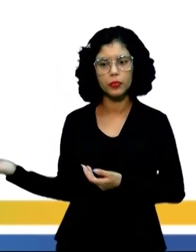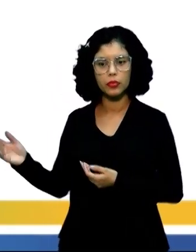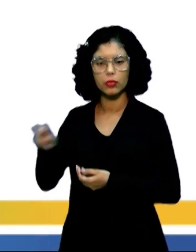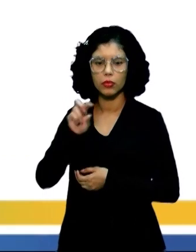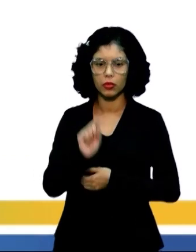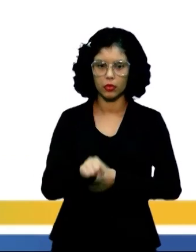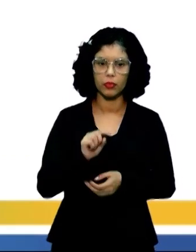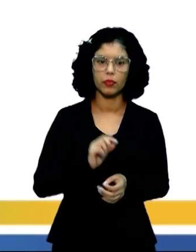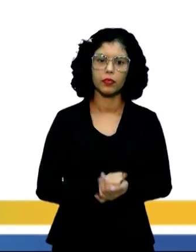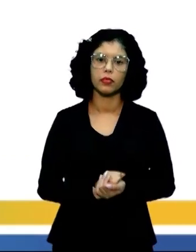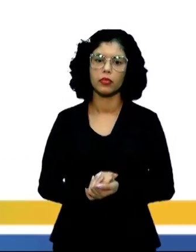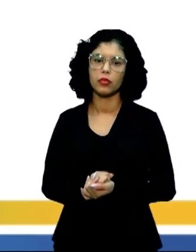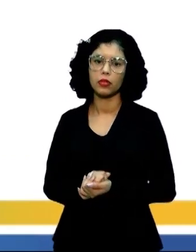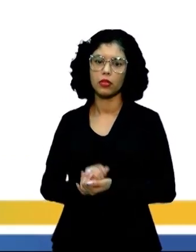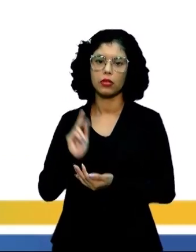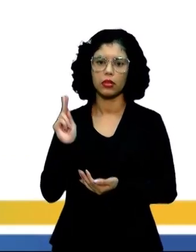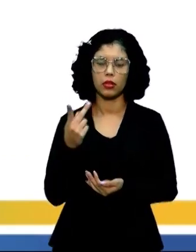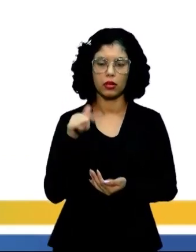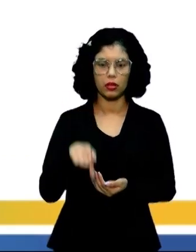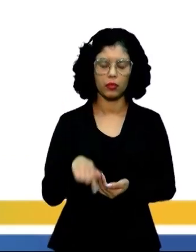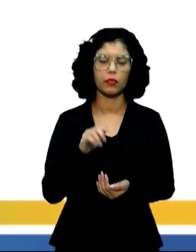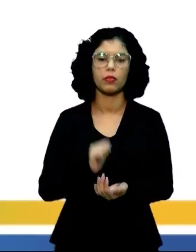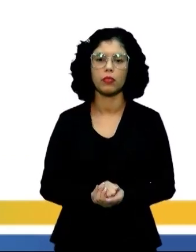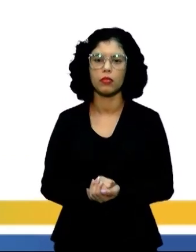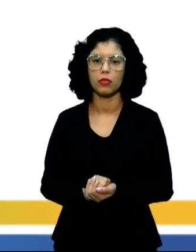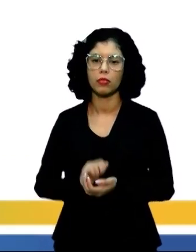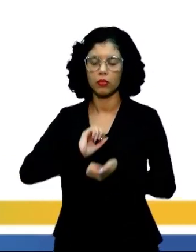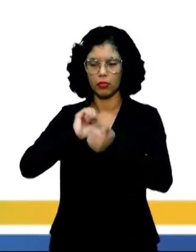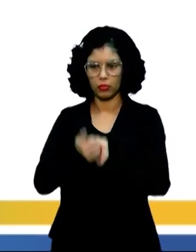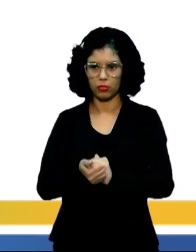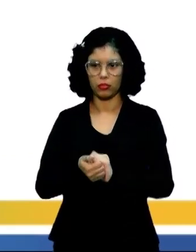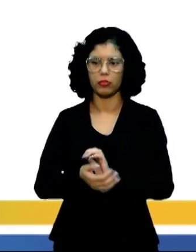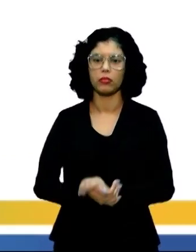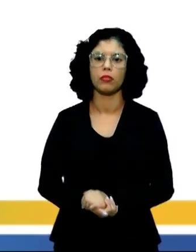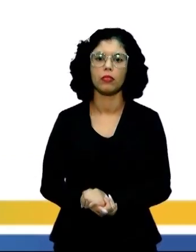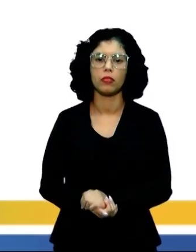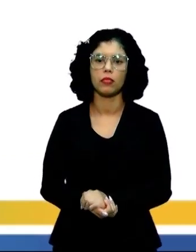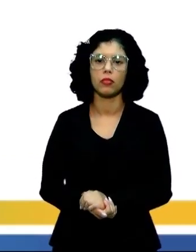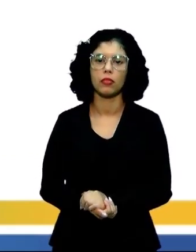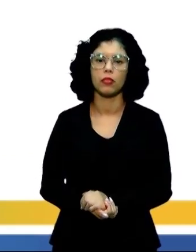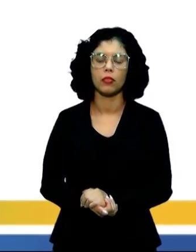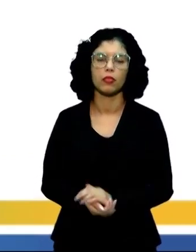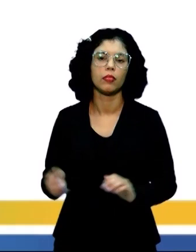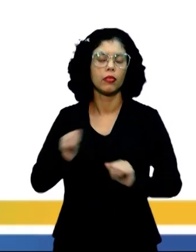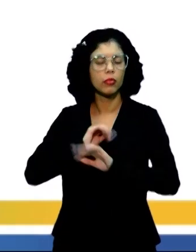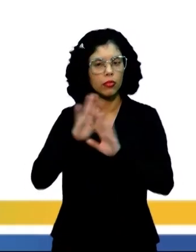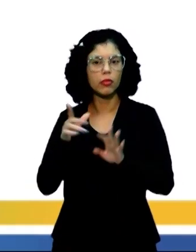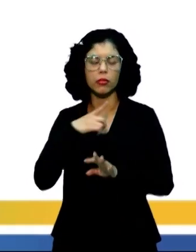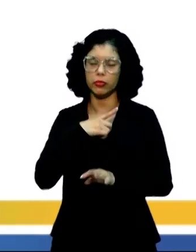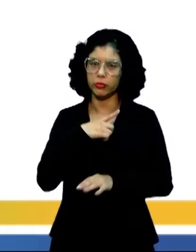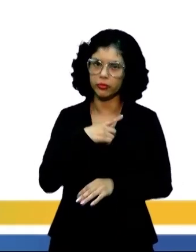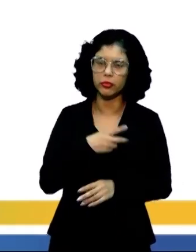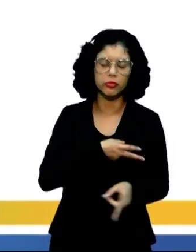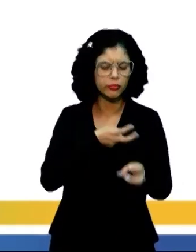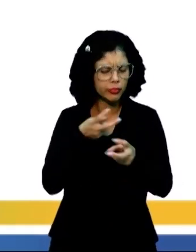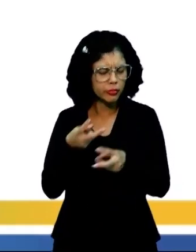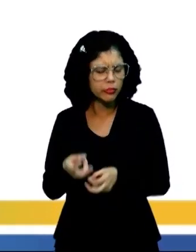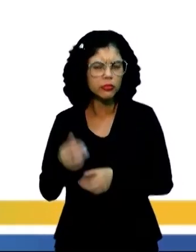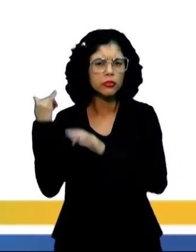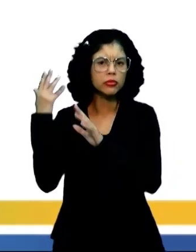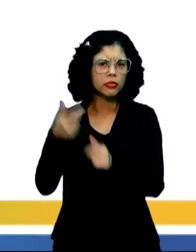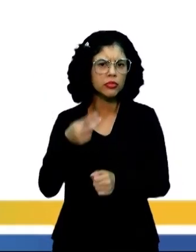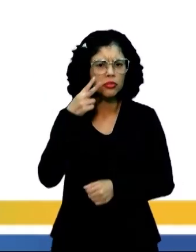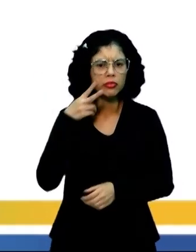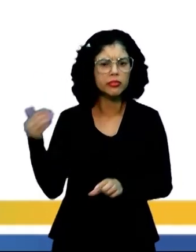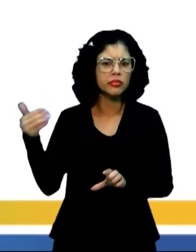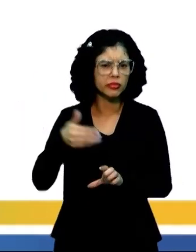da HQ, da história em quadrinho, né, adaptada aí do conto, caso vocês tenham interesse, para vocês